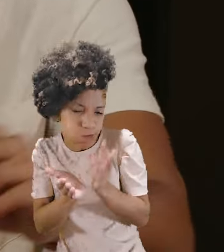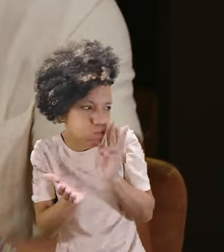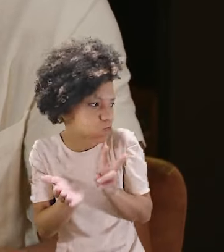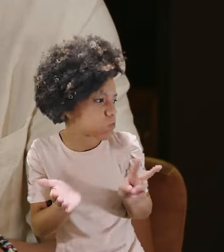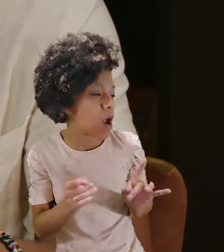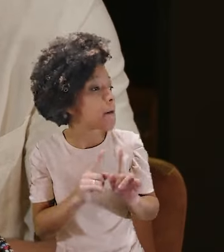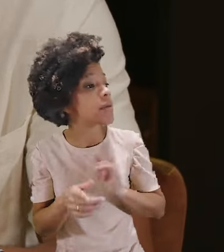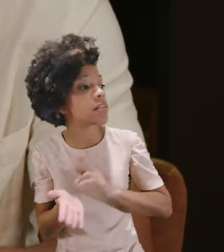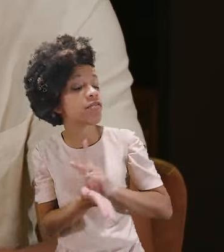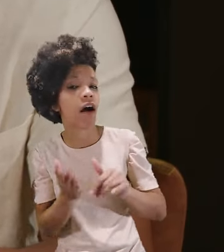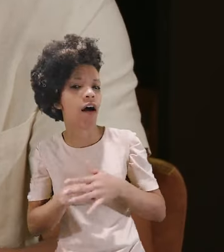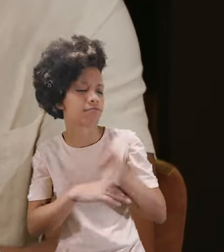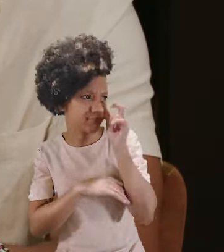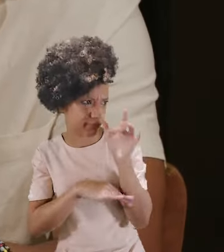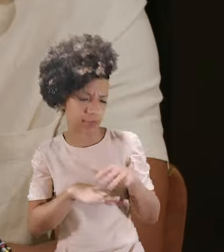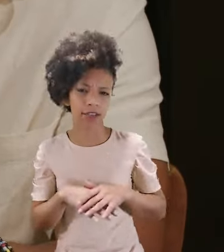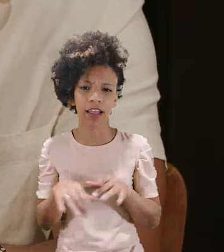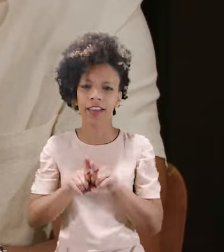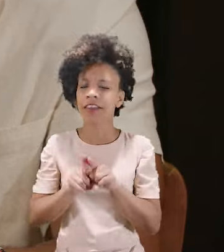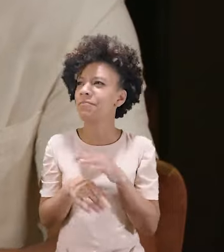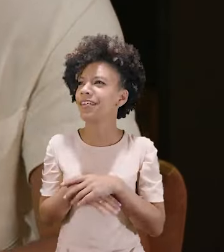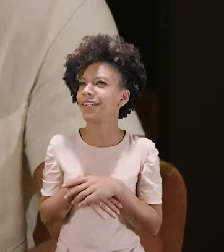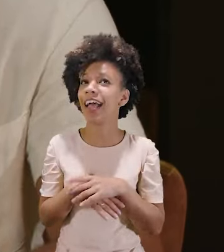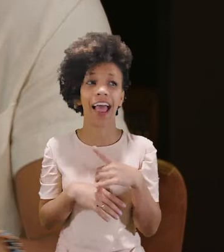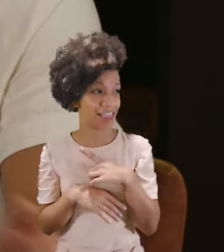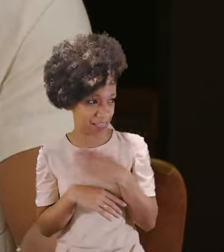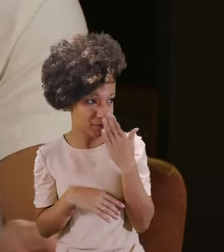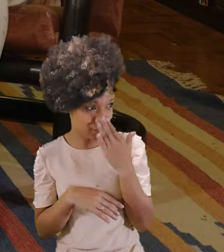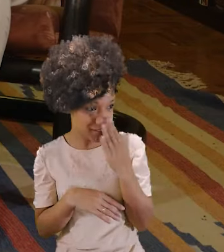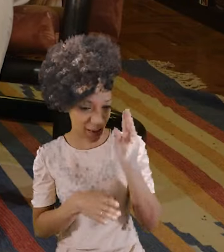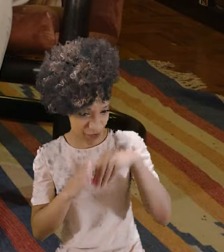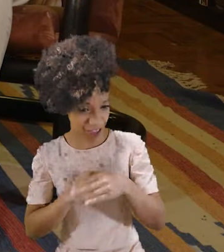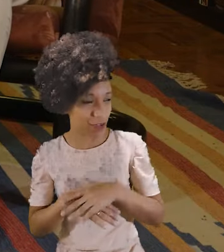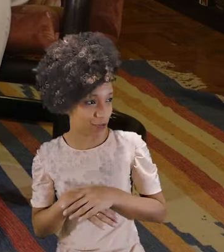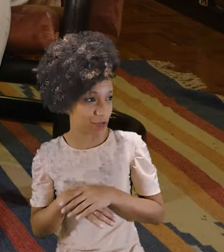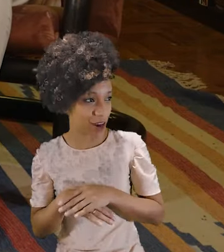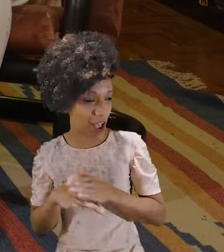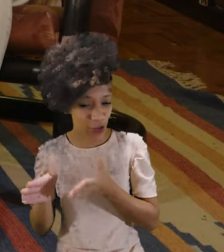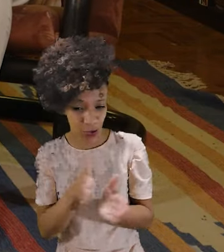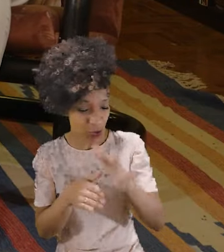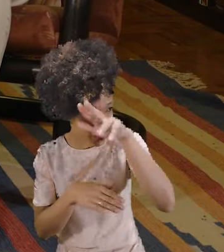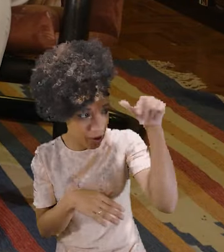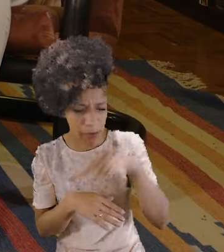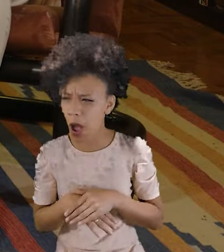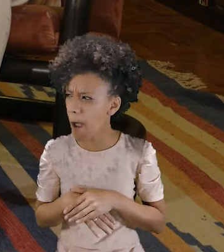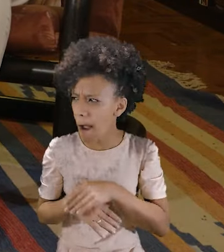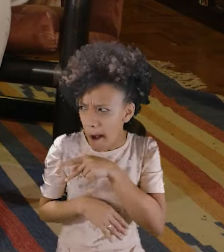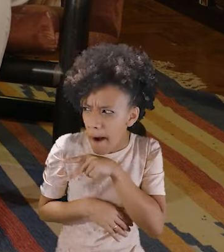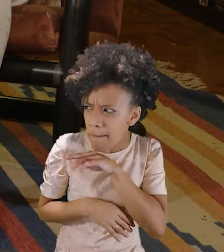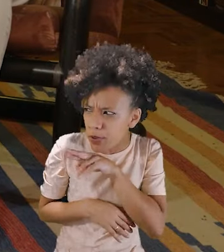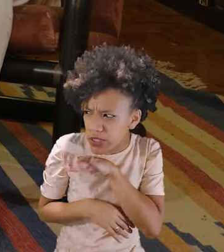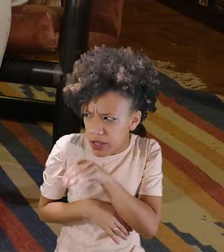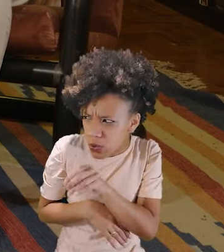carvalhos cuidar de meirinhos muito interessante até qualquer tempo também ribeirinho entendeu eu tenho ribeirinho até umas